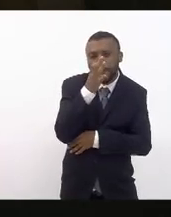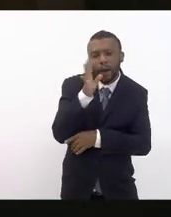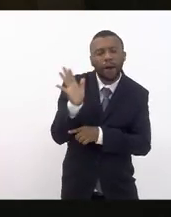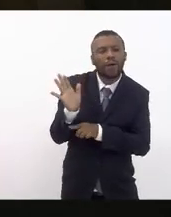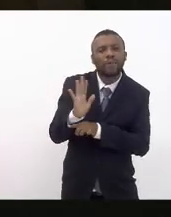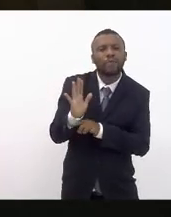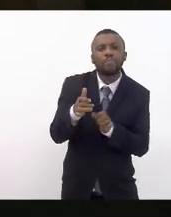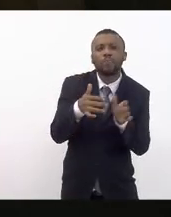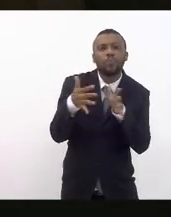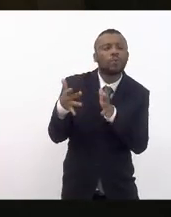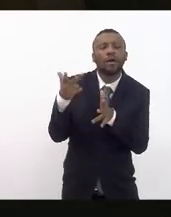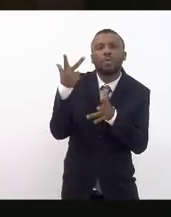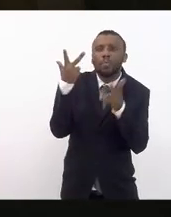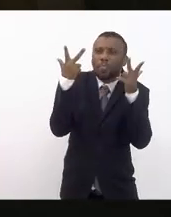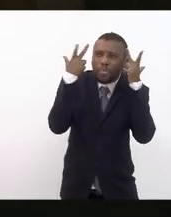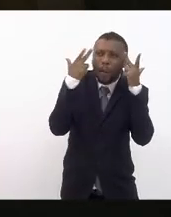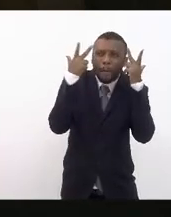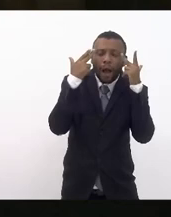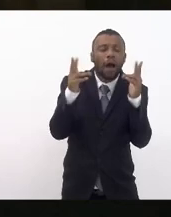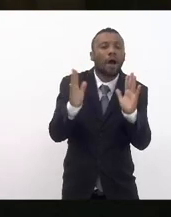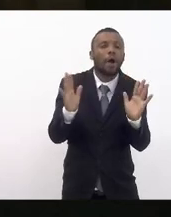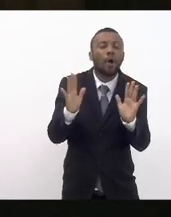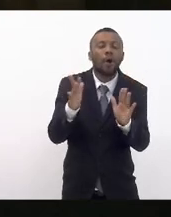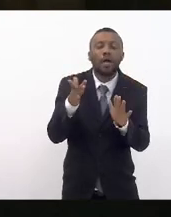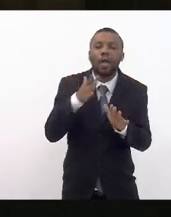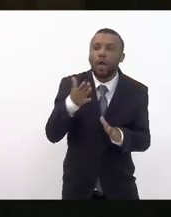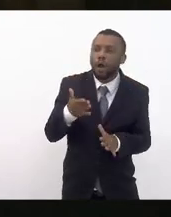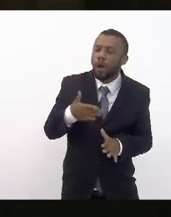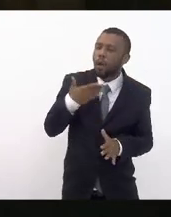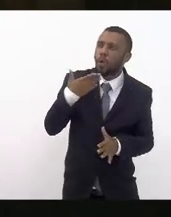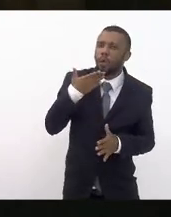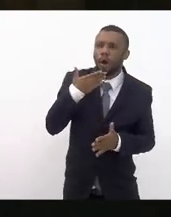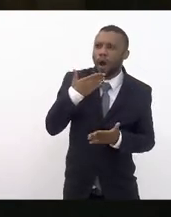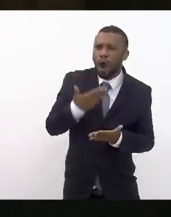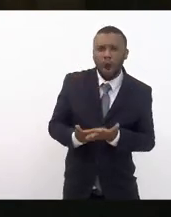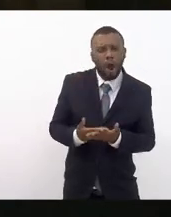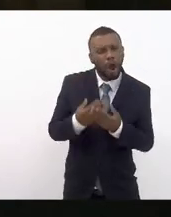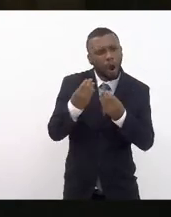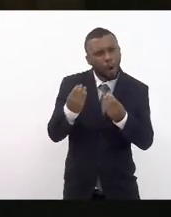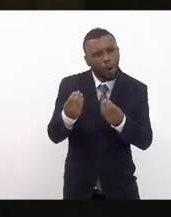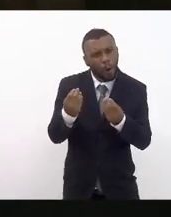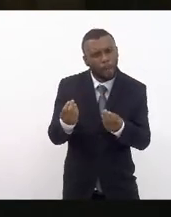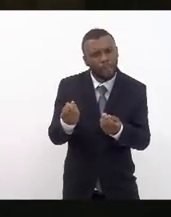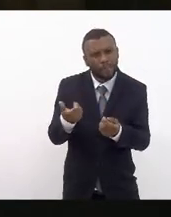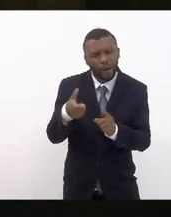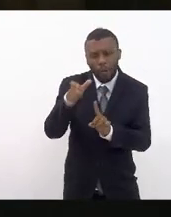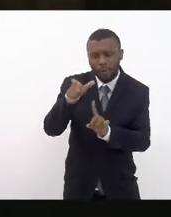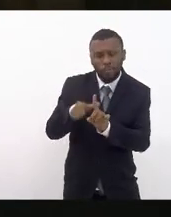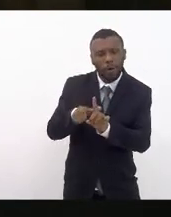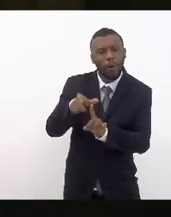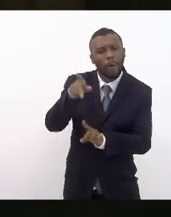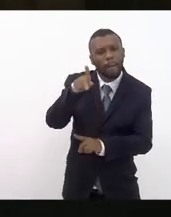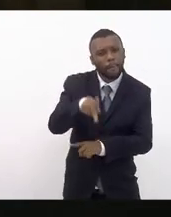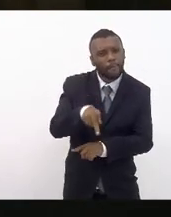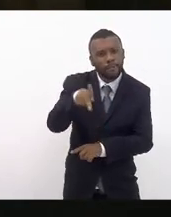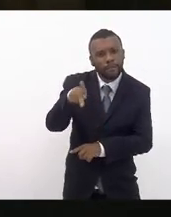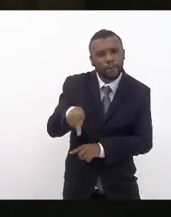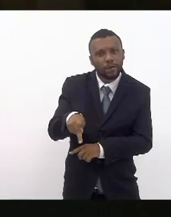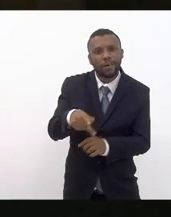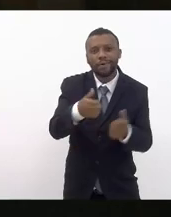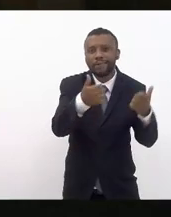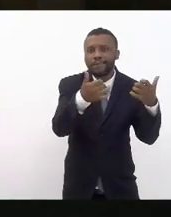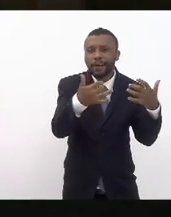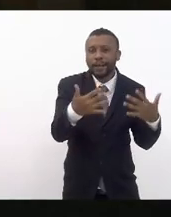achava que fosse comum e, de repente, ver um professor falando para